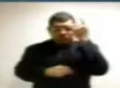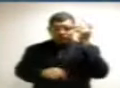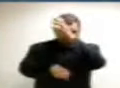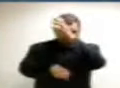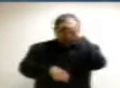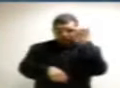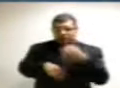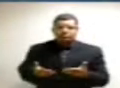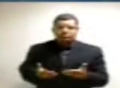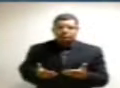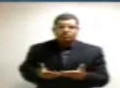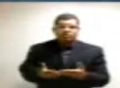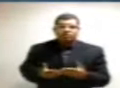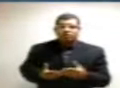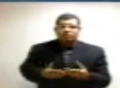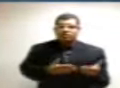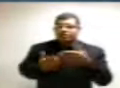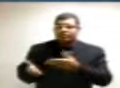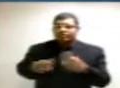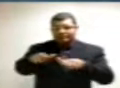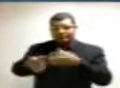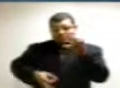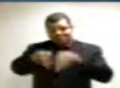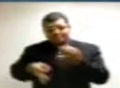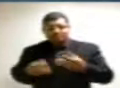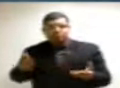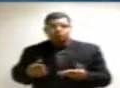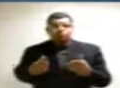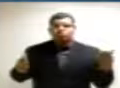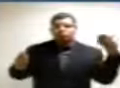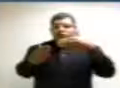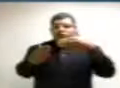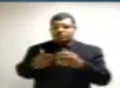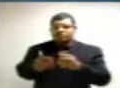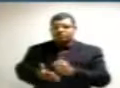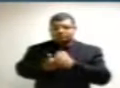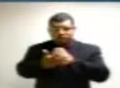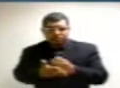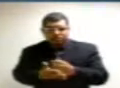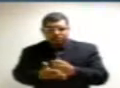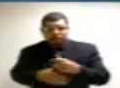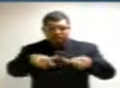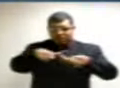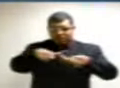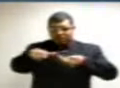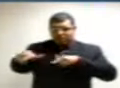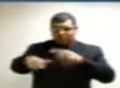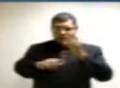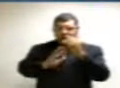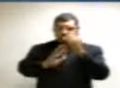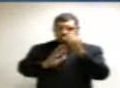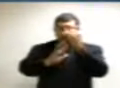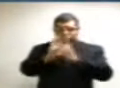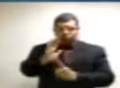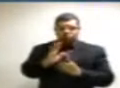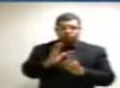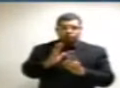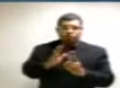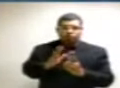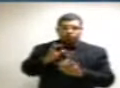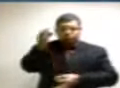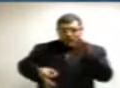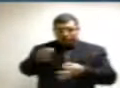do Estado do Amazonas, que vê no Tribunal de Justiça a última guarida na defesa dos seus direitos.